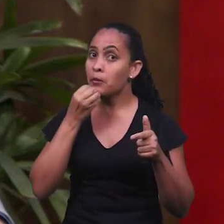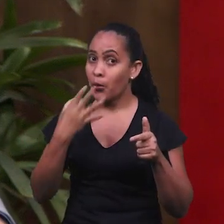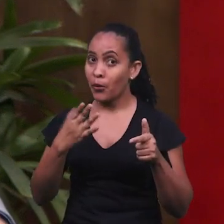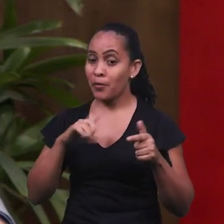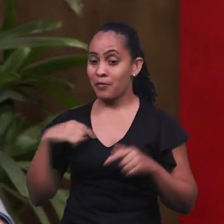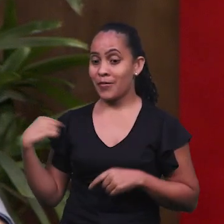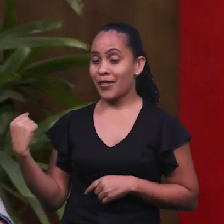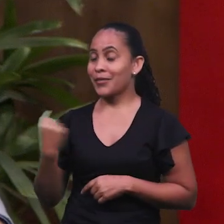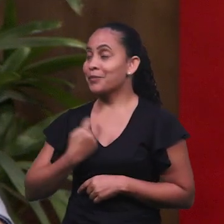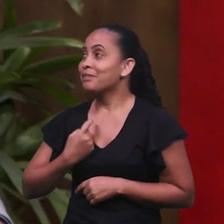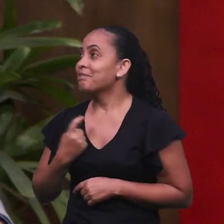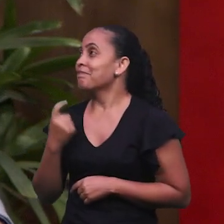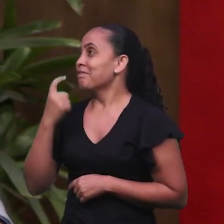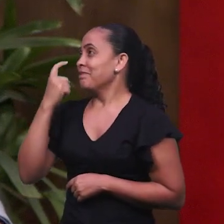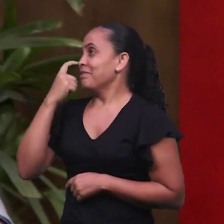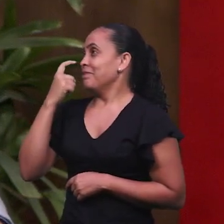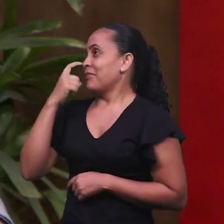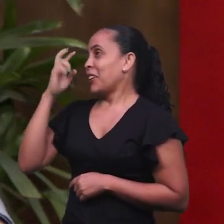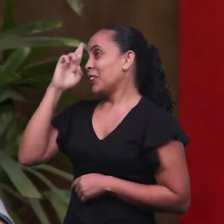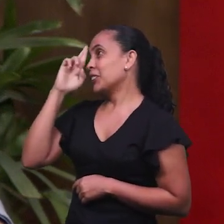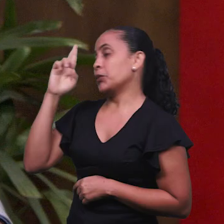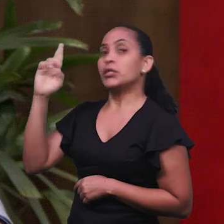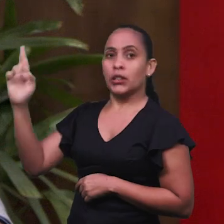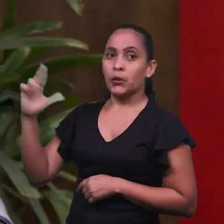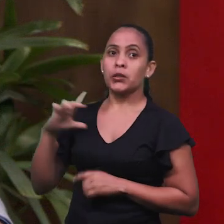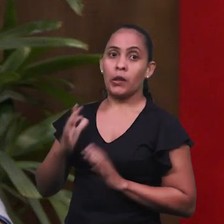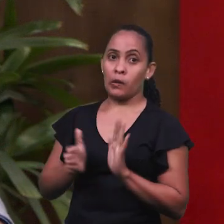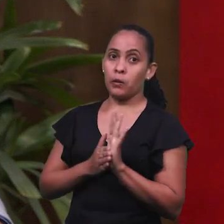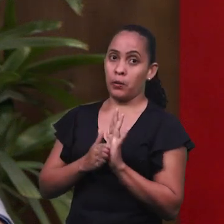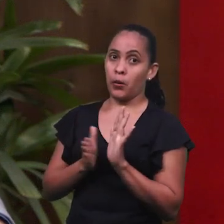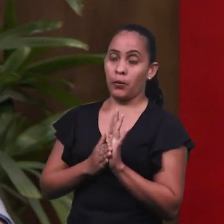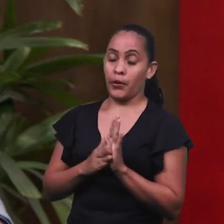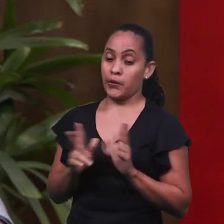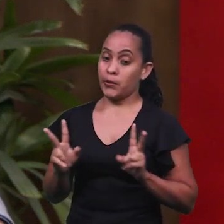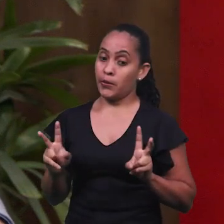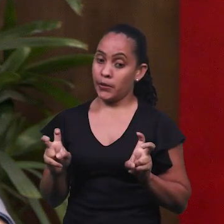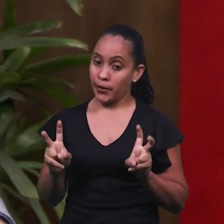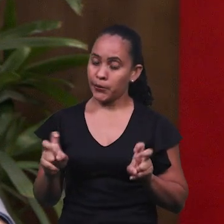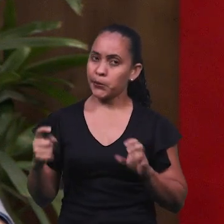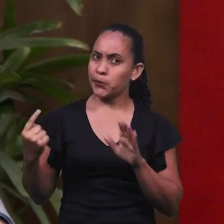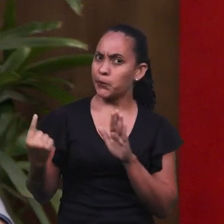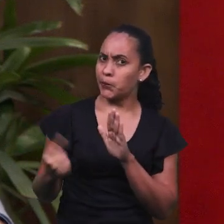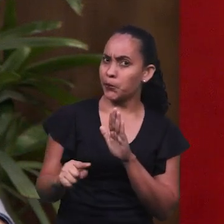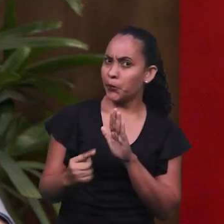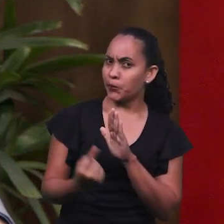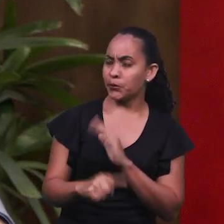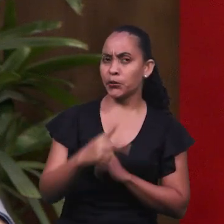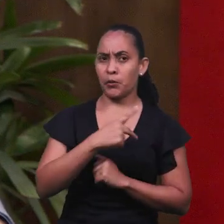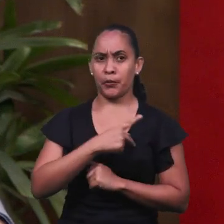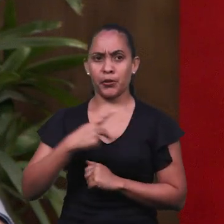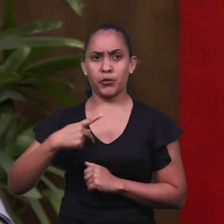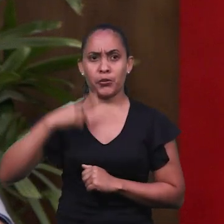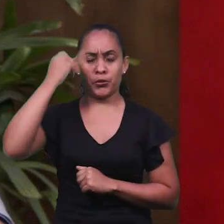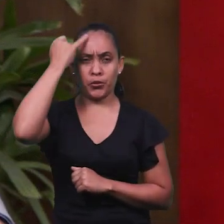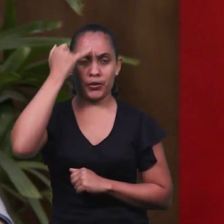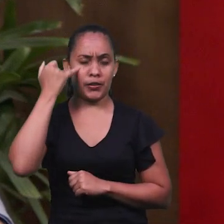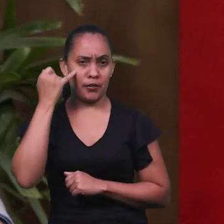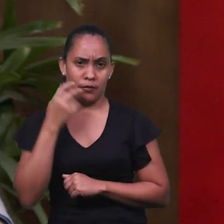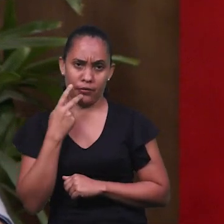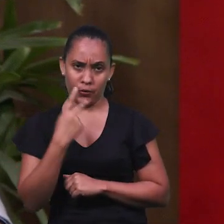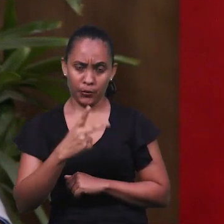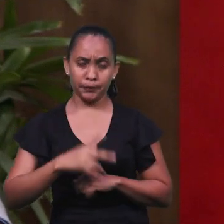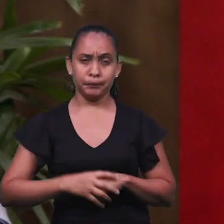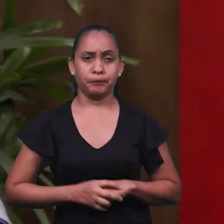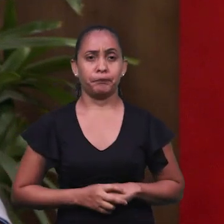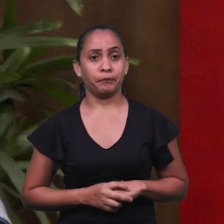nessa conversa, acho que é o propósito, né, entrar um pouco nesse assunto, que é um assunto muito profundo, como o pastor Josias